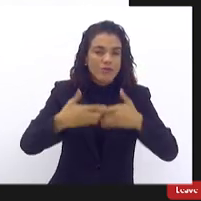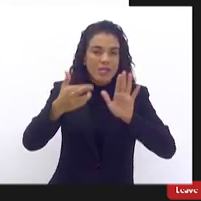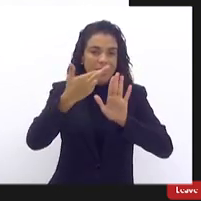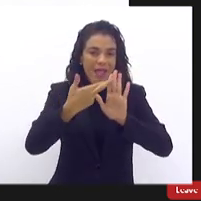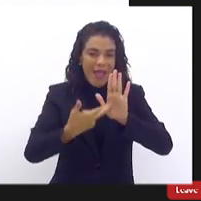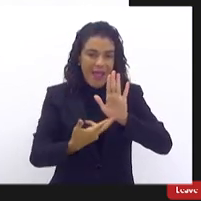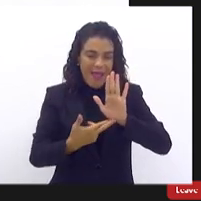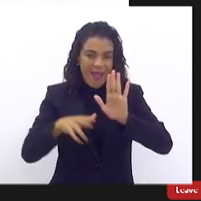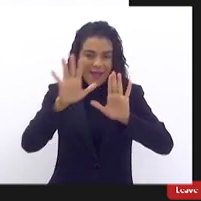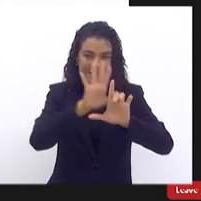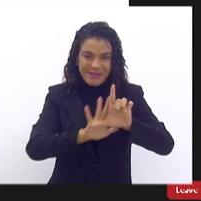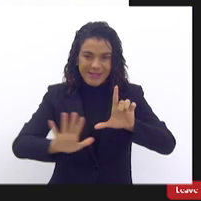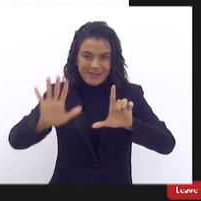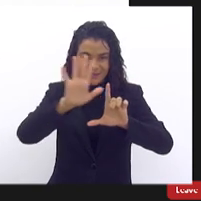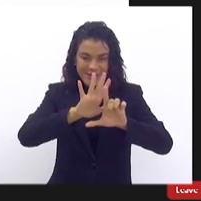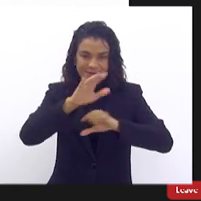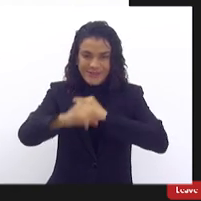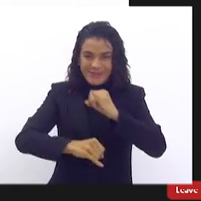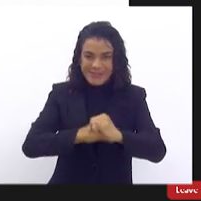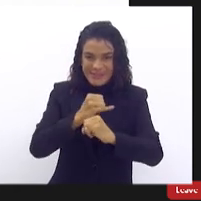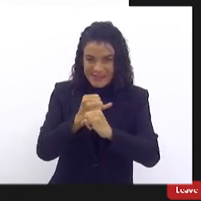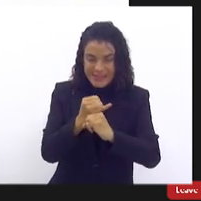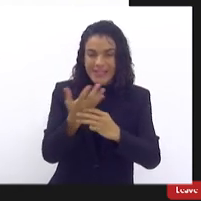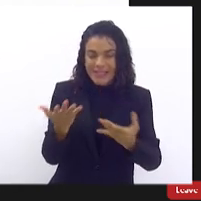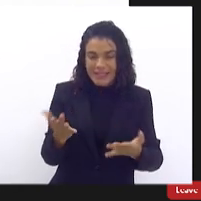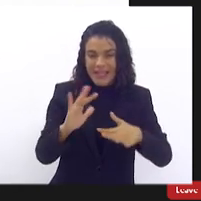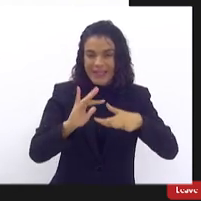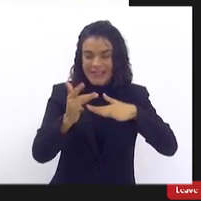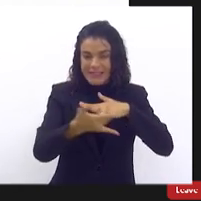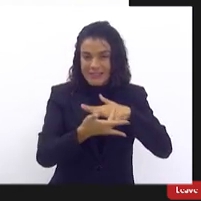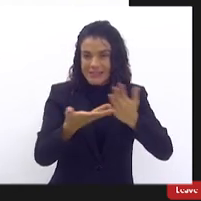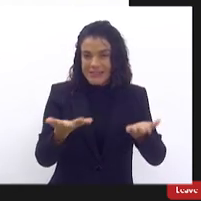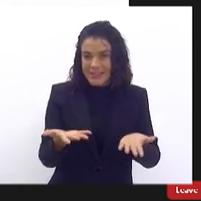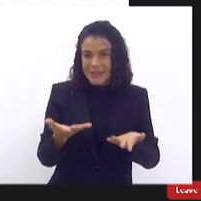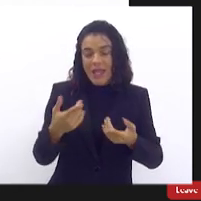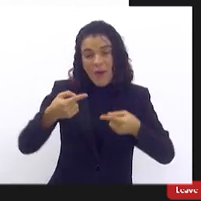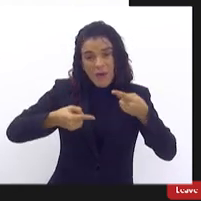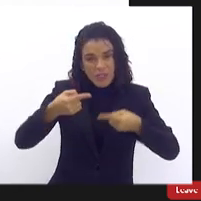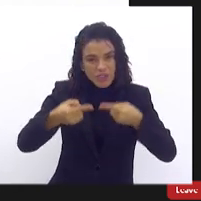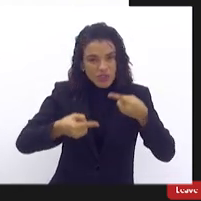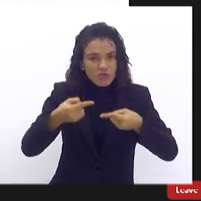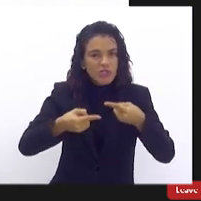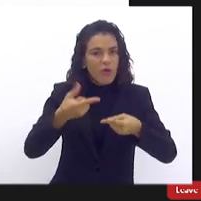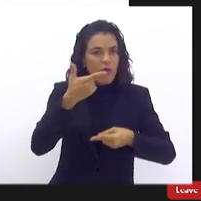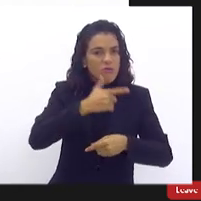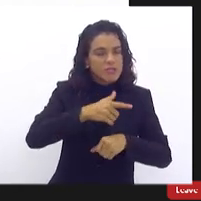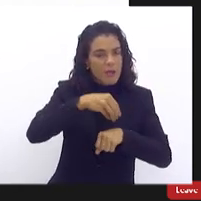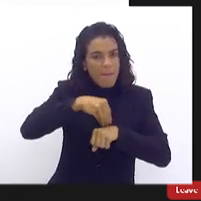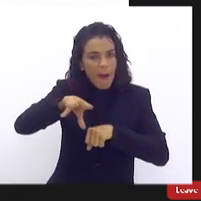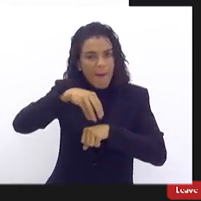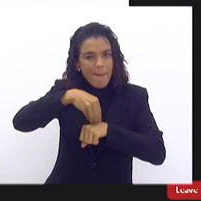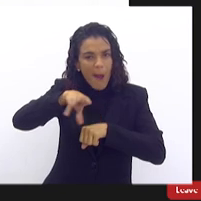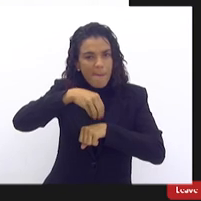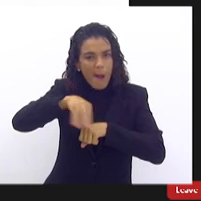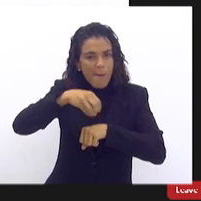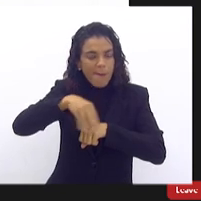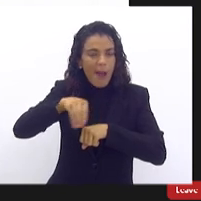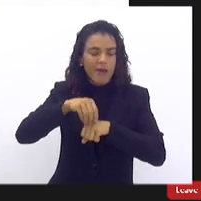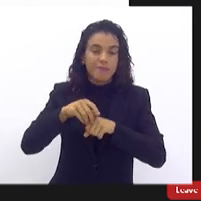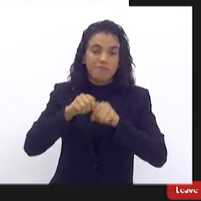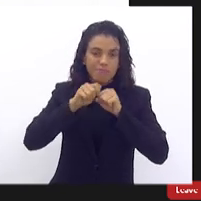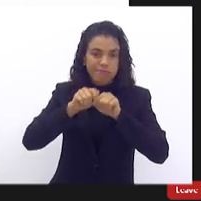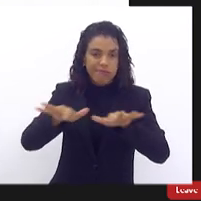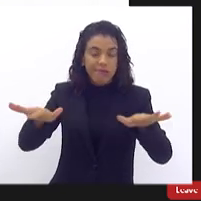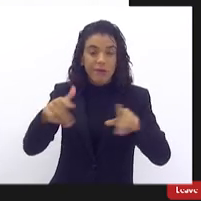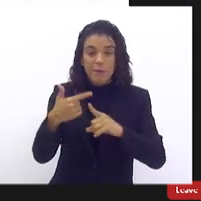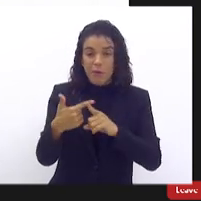muito importante que englobe essas discussões que a gente está fazendo aqui, que essas discussões cheguem nesse debate, porque apesar de ter